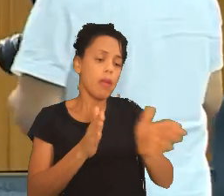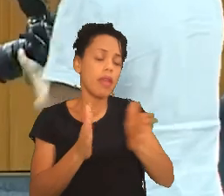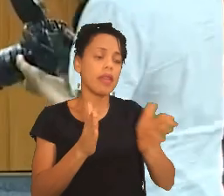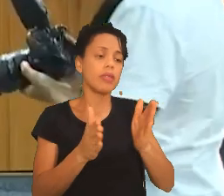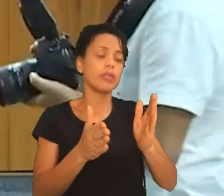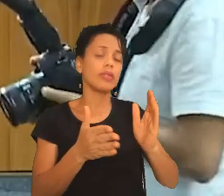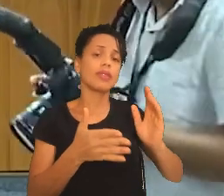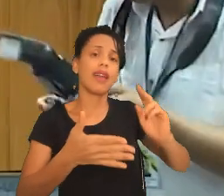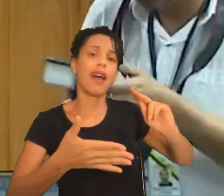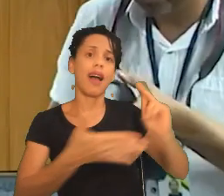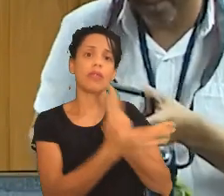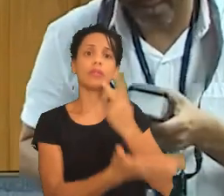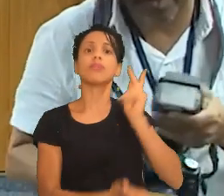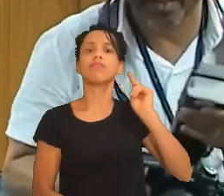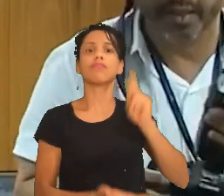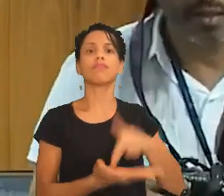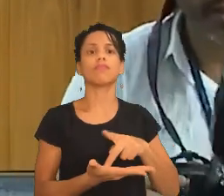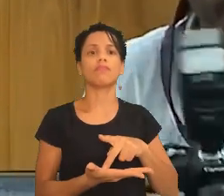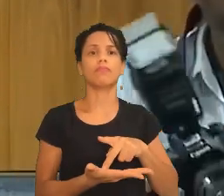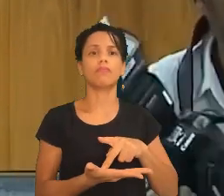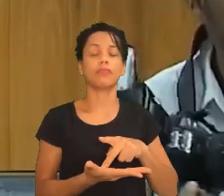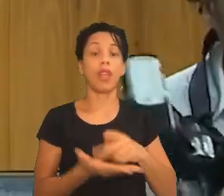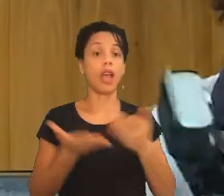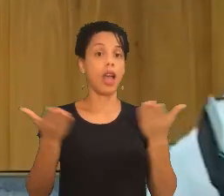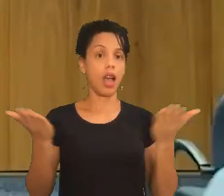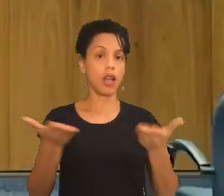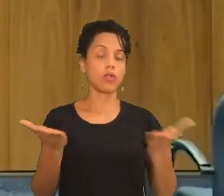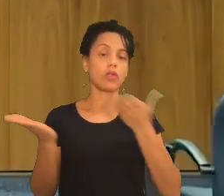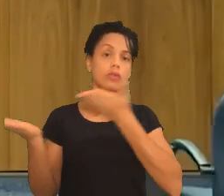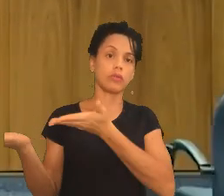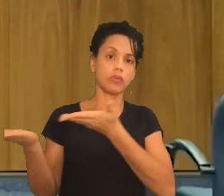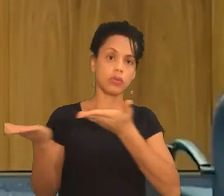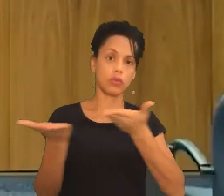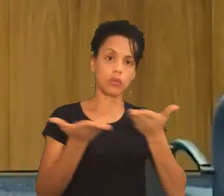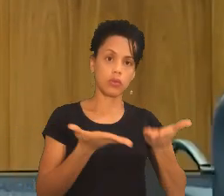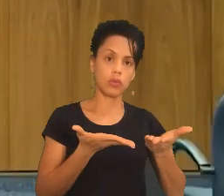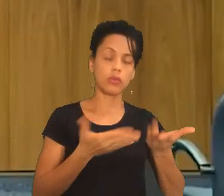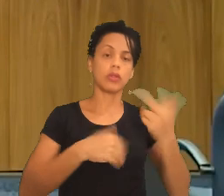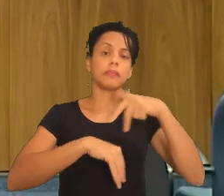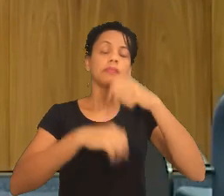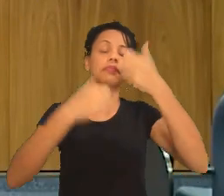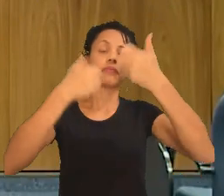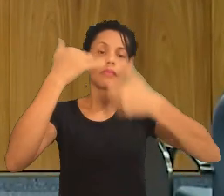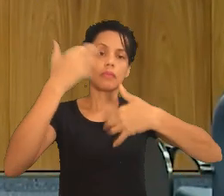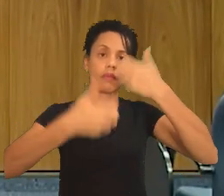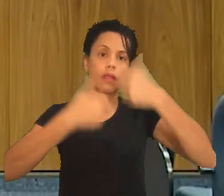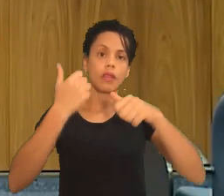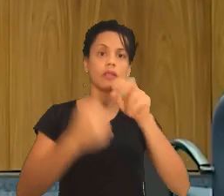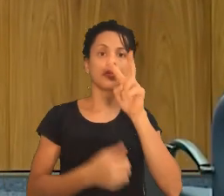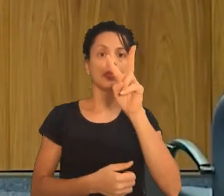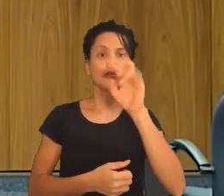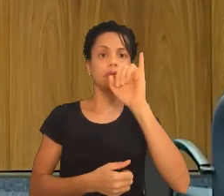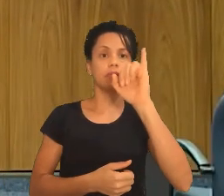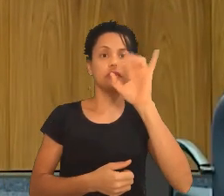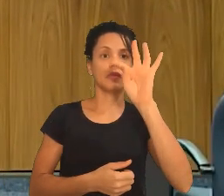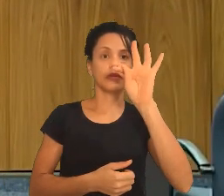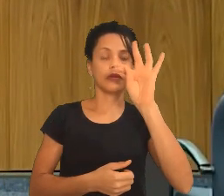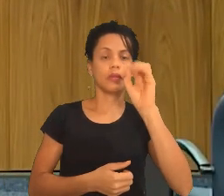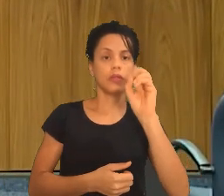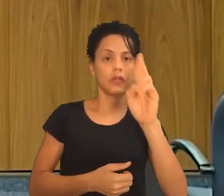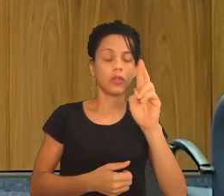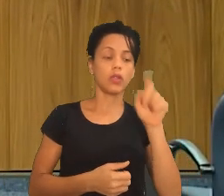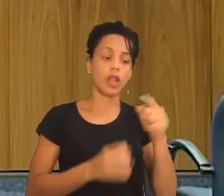na prática. Eu vou passar a palavra para o Vitor Blota. O Vitor é